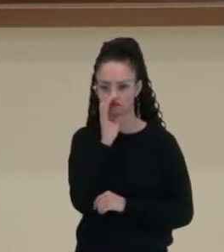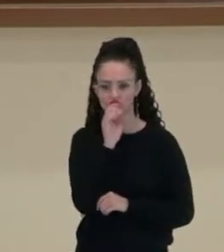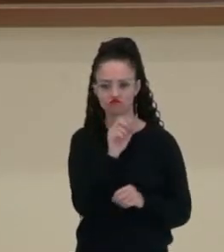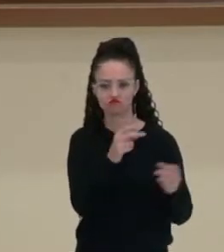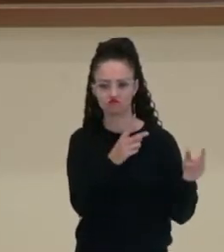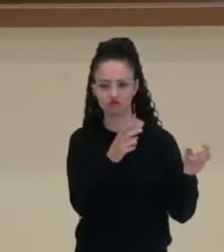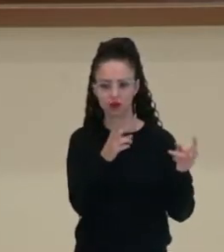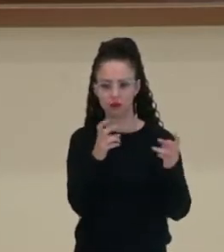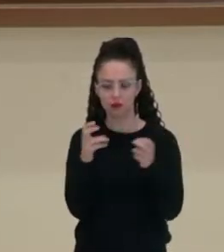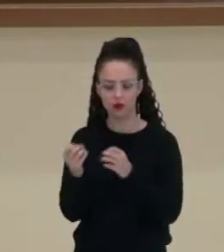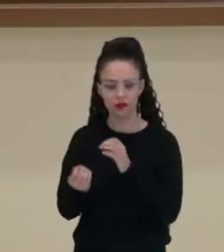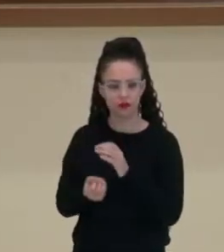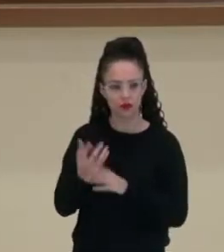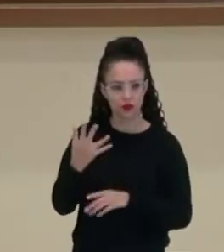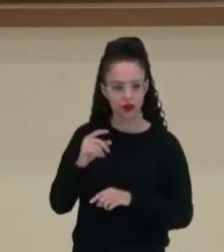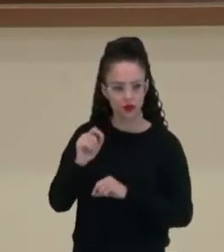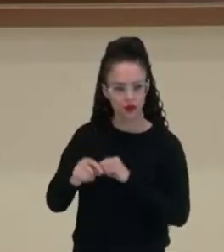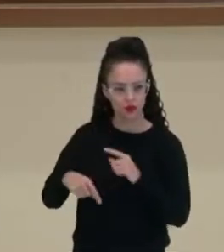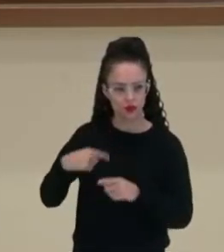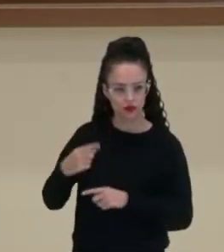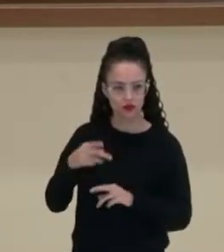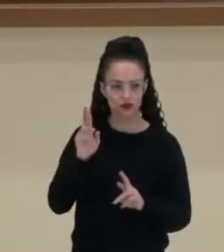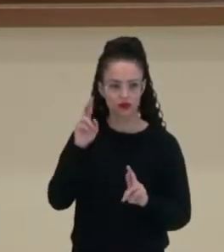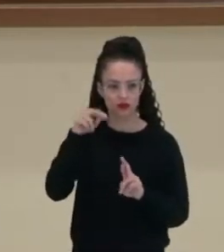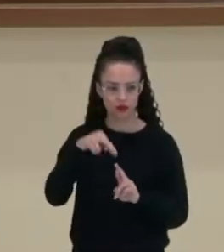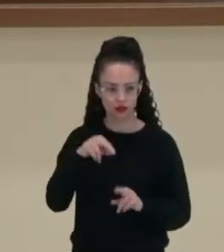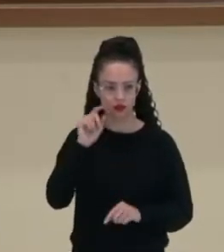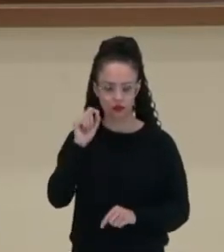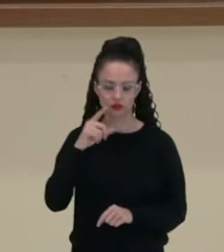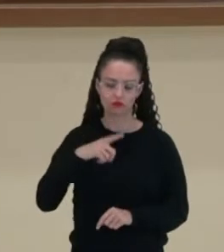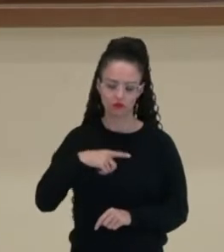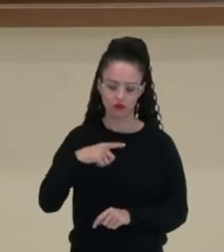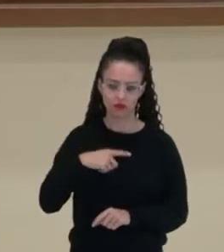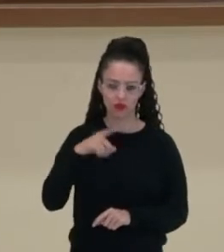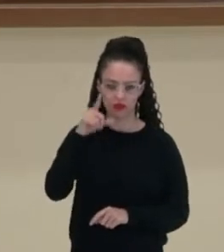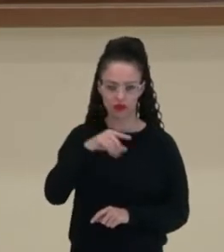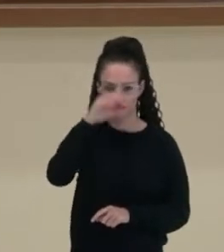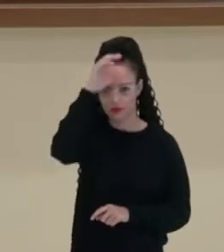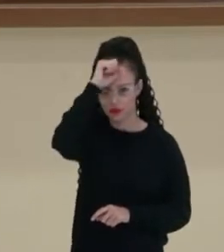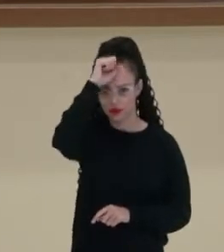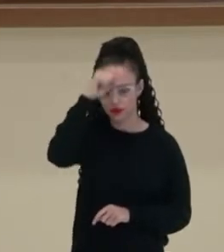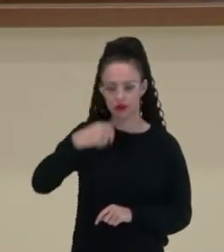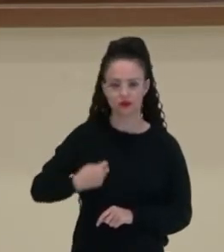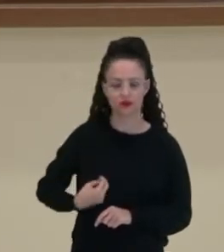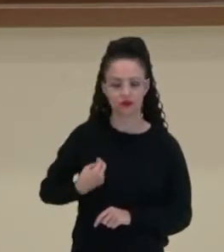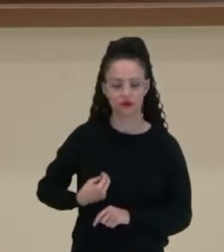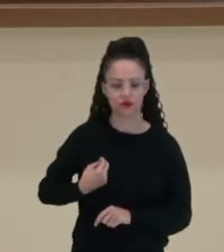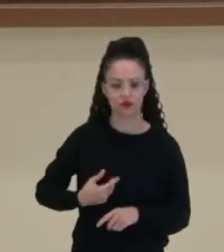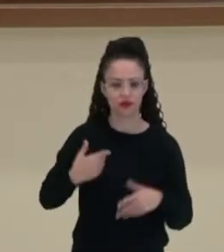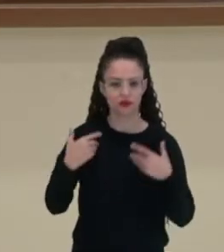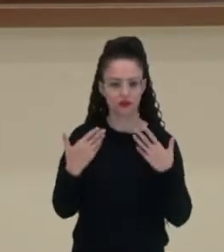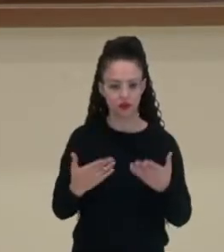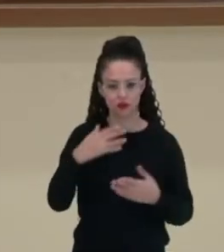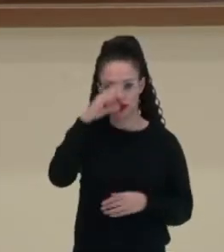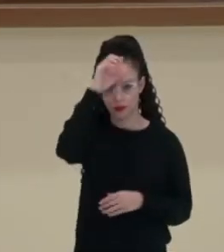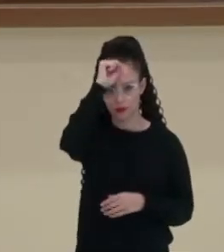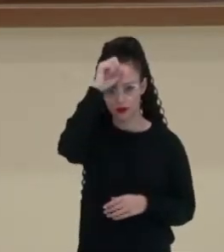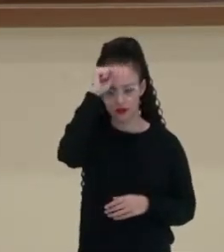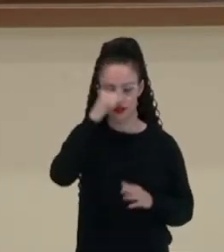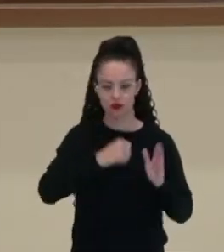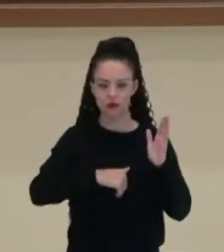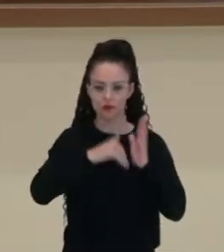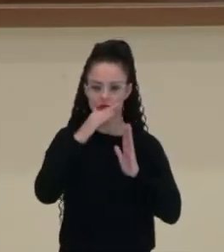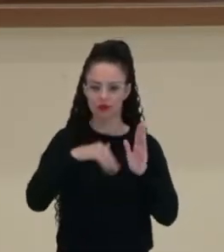dia, vão criar a partir das suas referências que eles têm, né, que aprenderam na vida ali. Então, eles aprenderam a